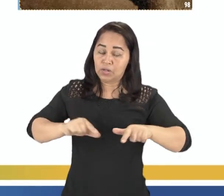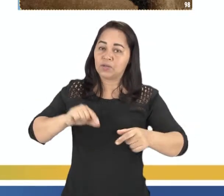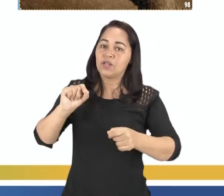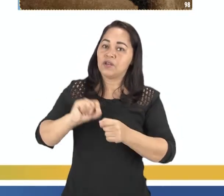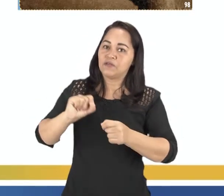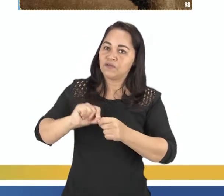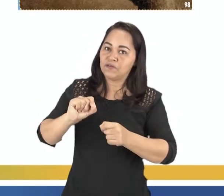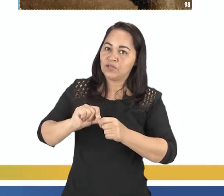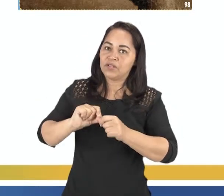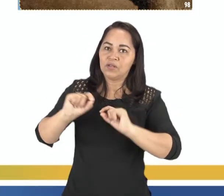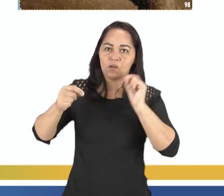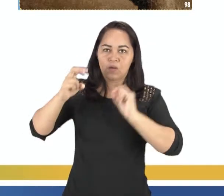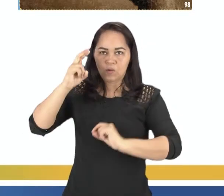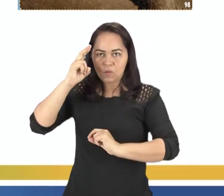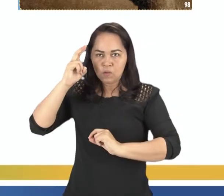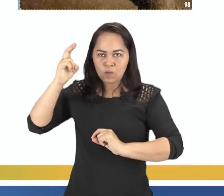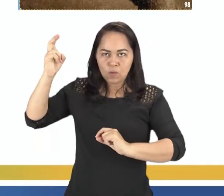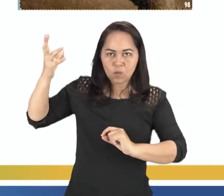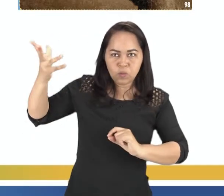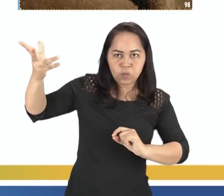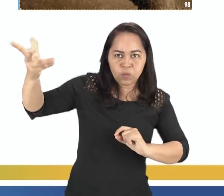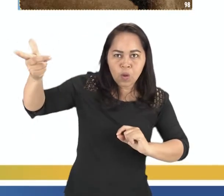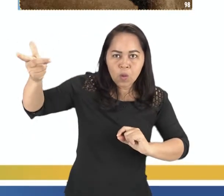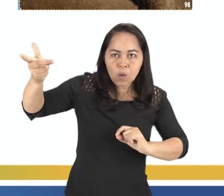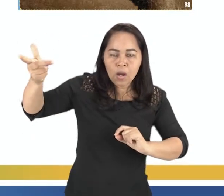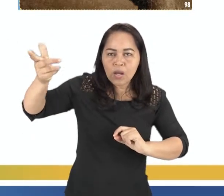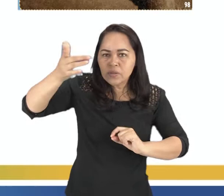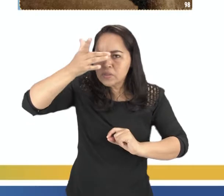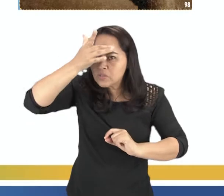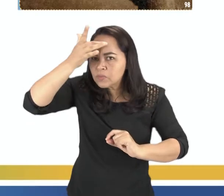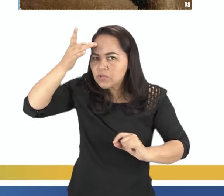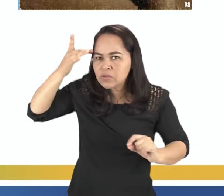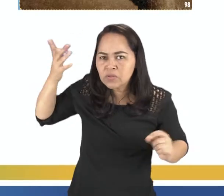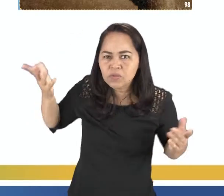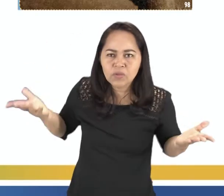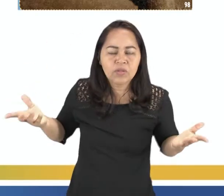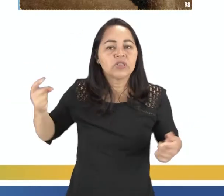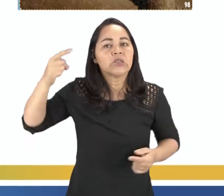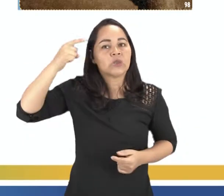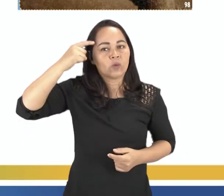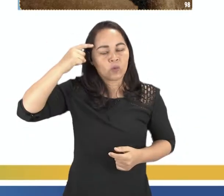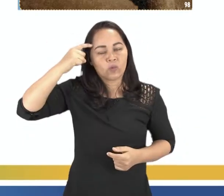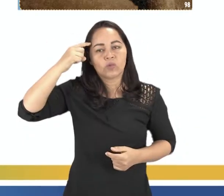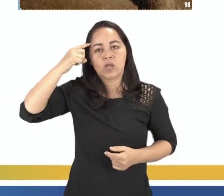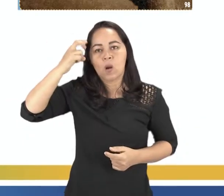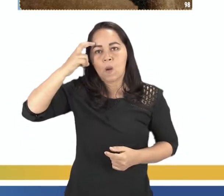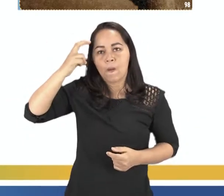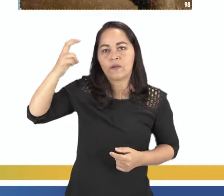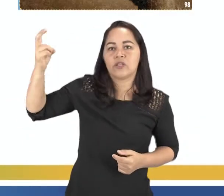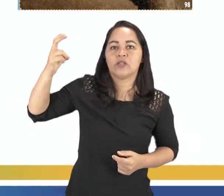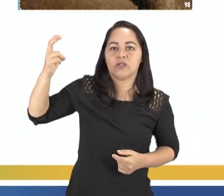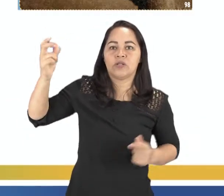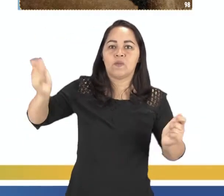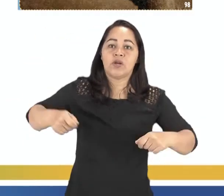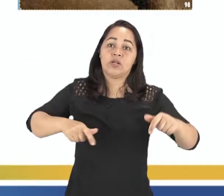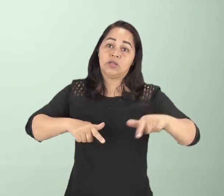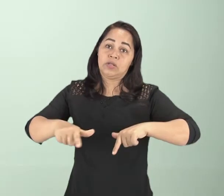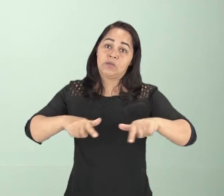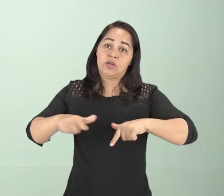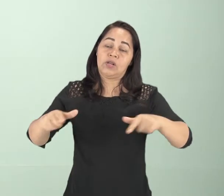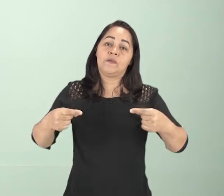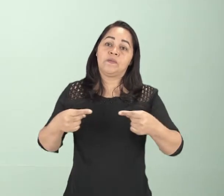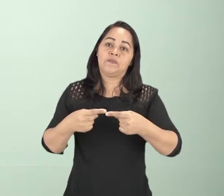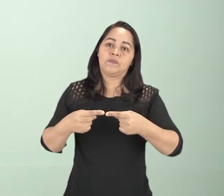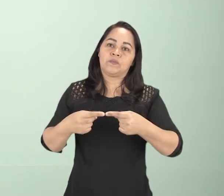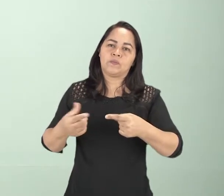de ordem intelectual. Como assim 70% do trabalho são de ordem intelectual? Olha só, pessoal. Antigamente,